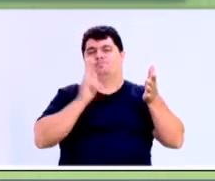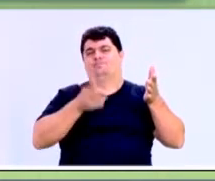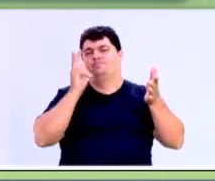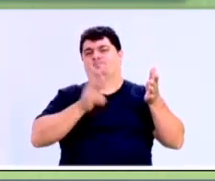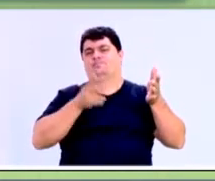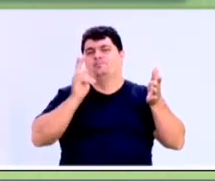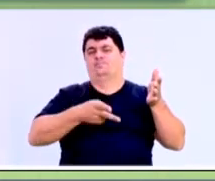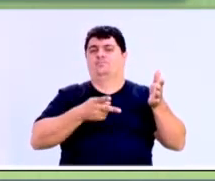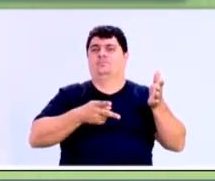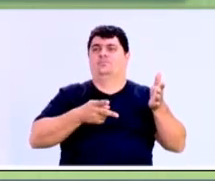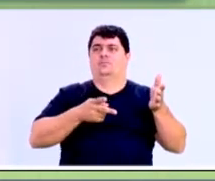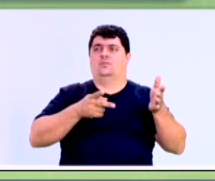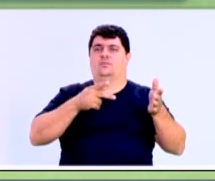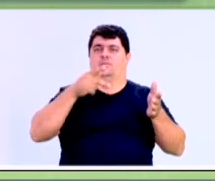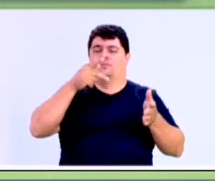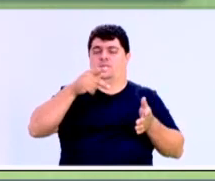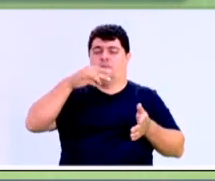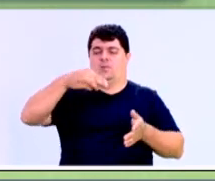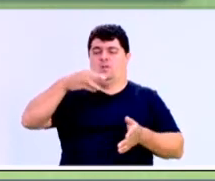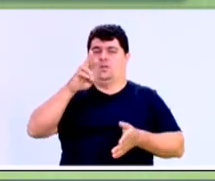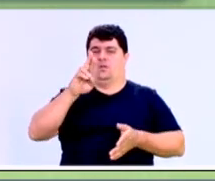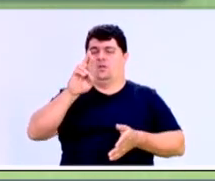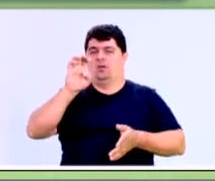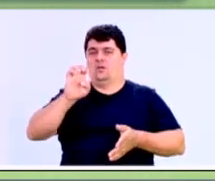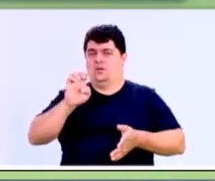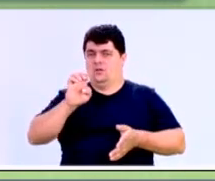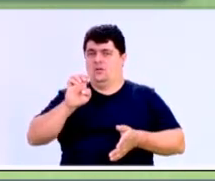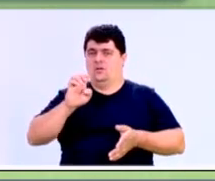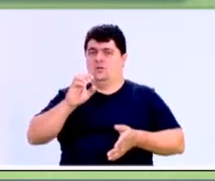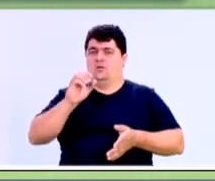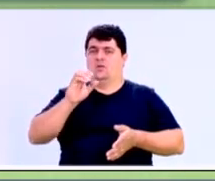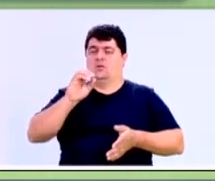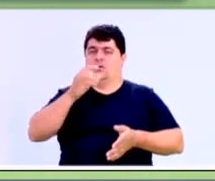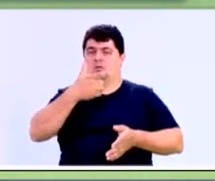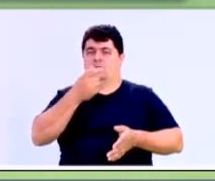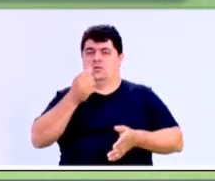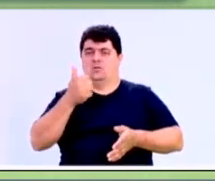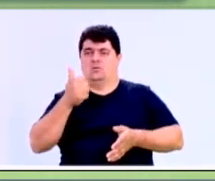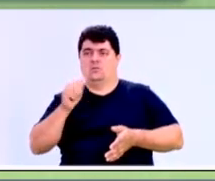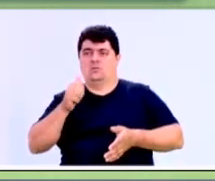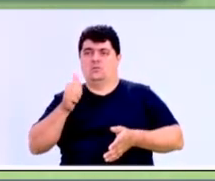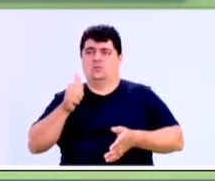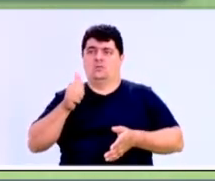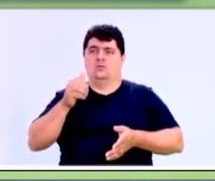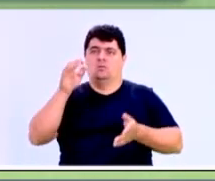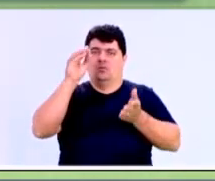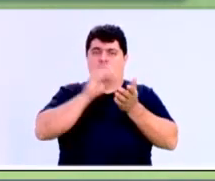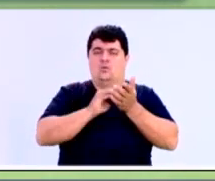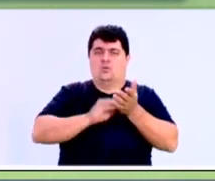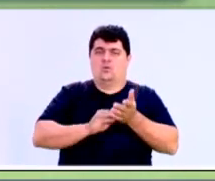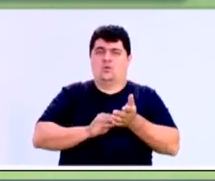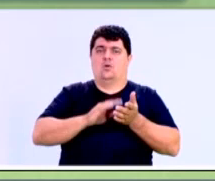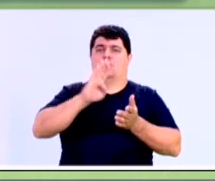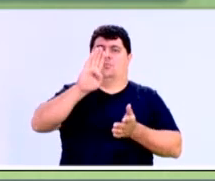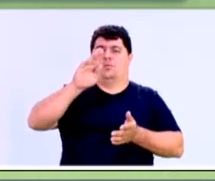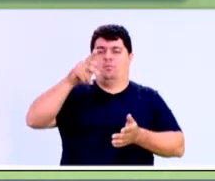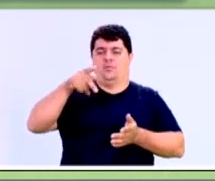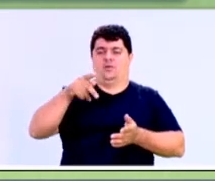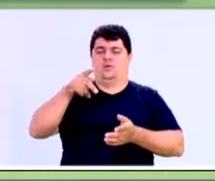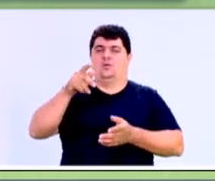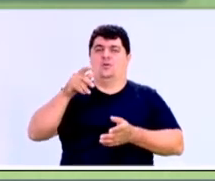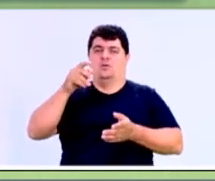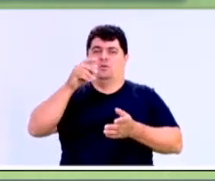eu estou fazendo o prazo médio de renovação de estoque do ano de 2011, eu vou pegar no balanço patrimonial do ano